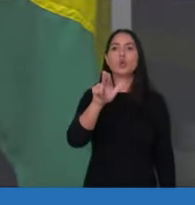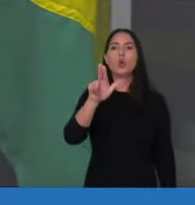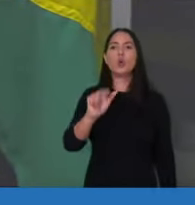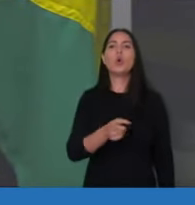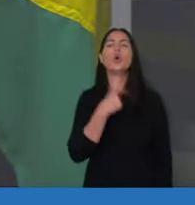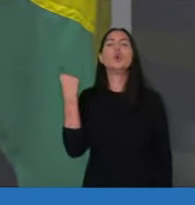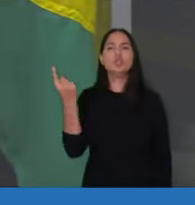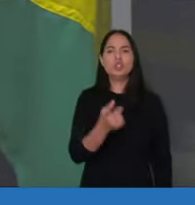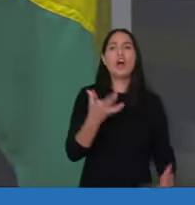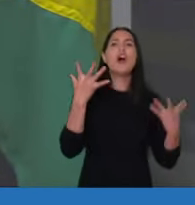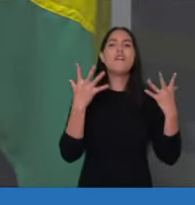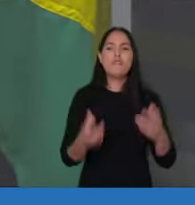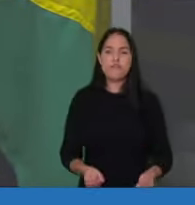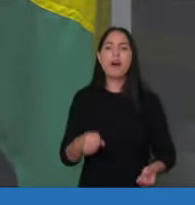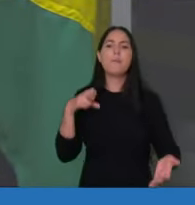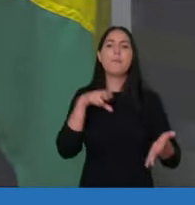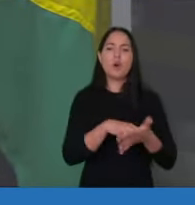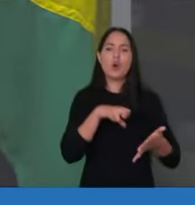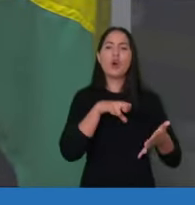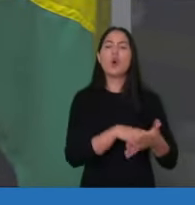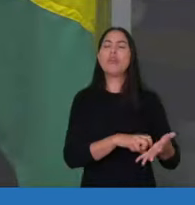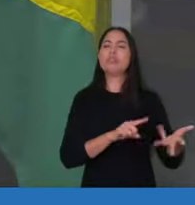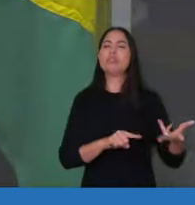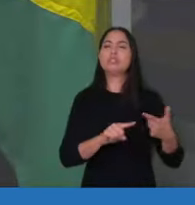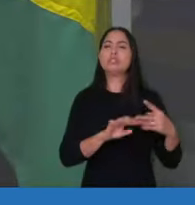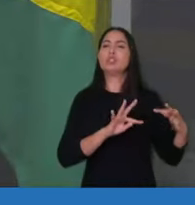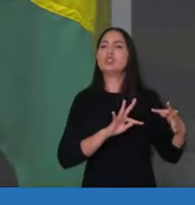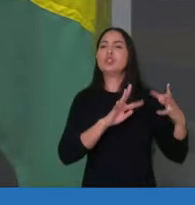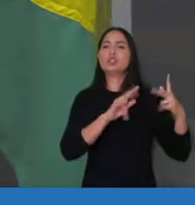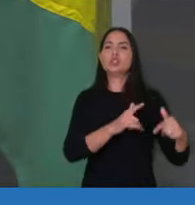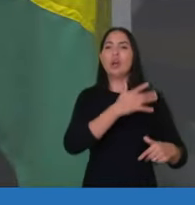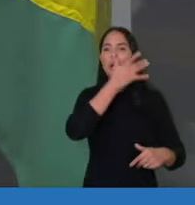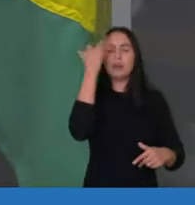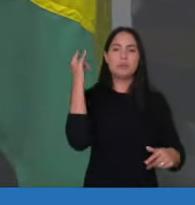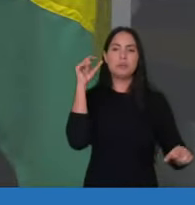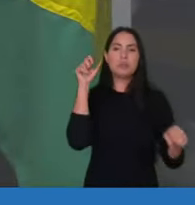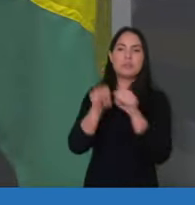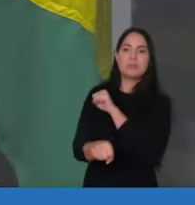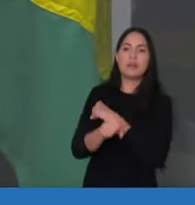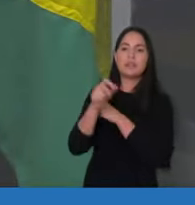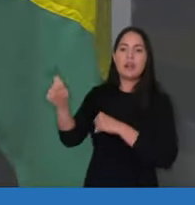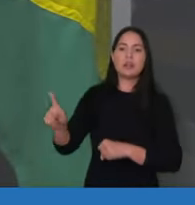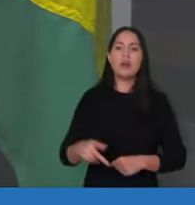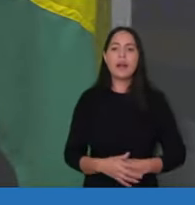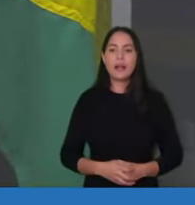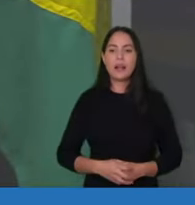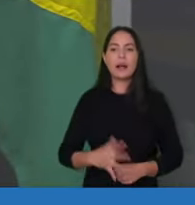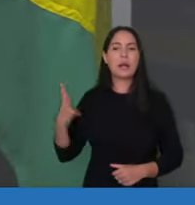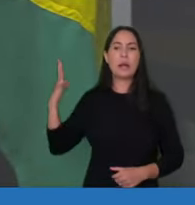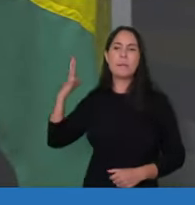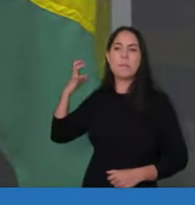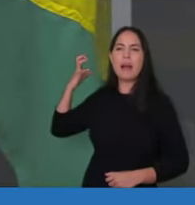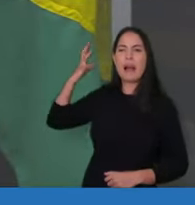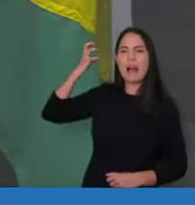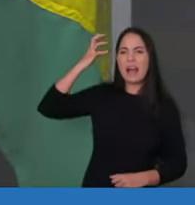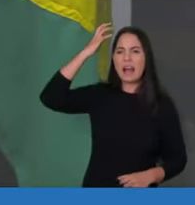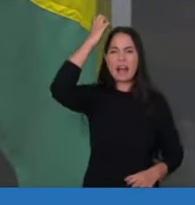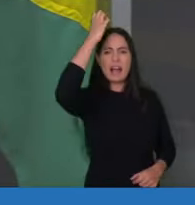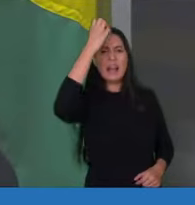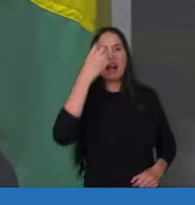a condenação de todos os assassinos de Marielle. Marielle